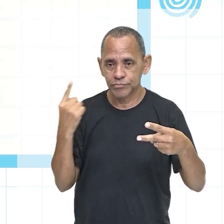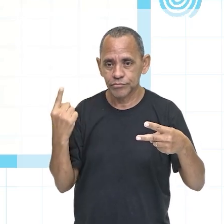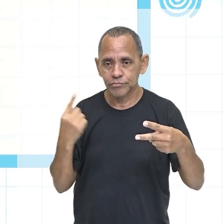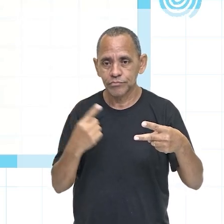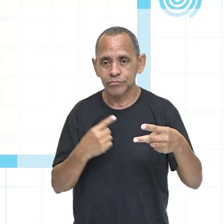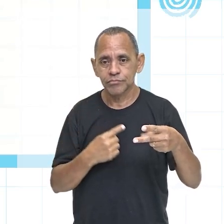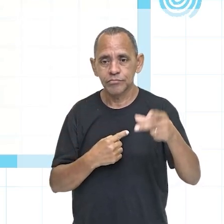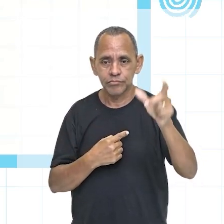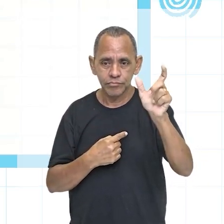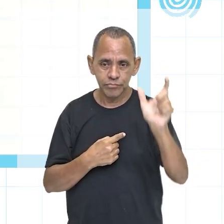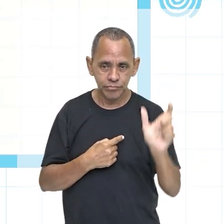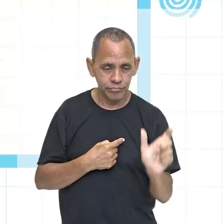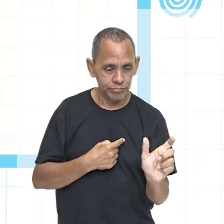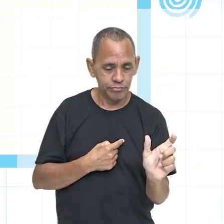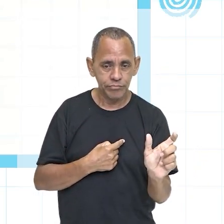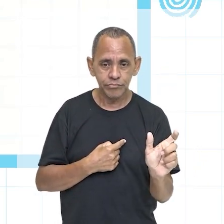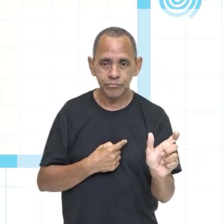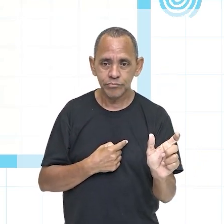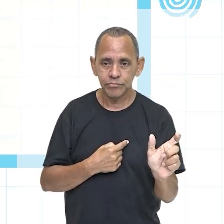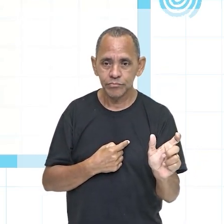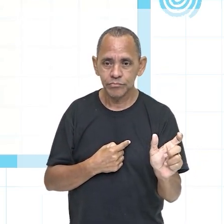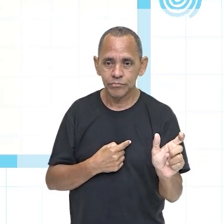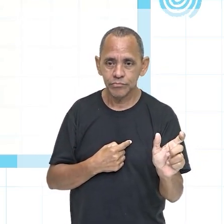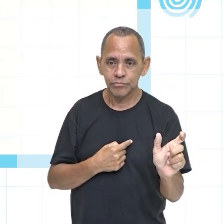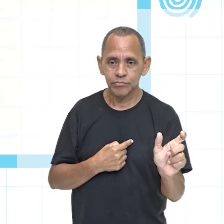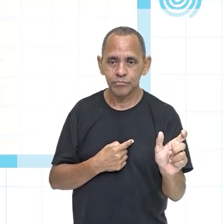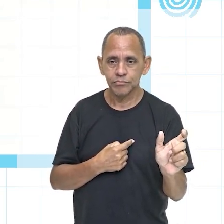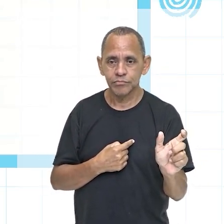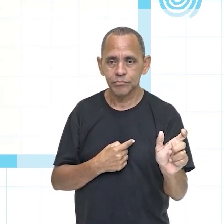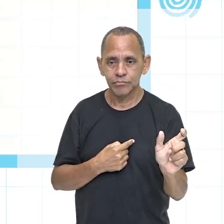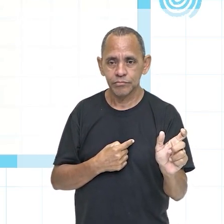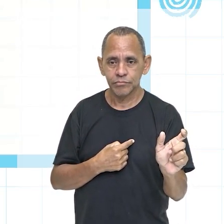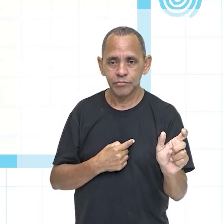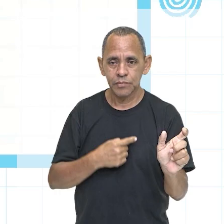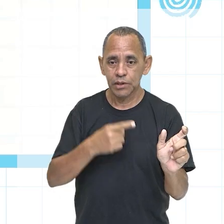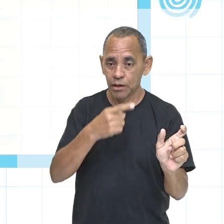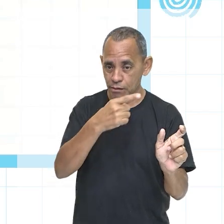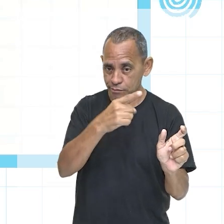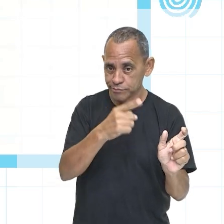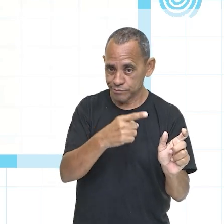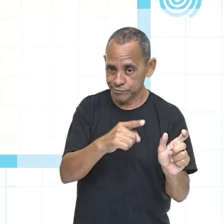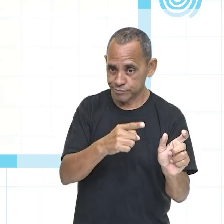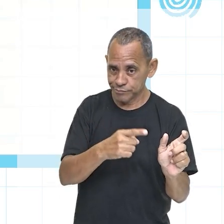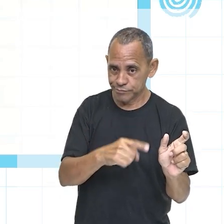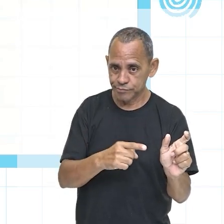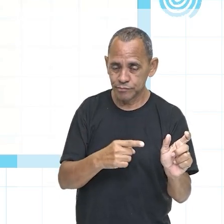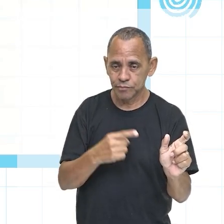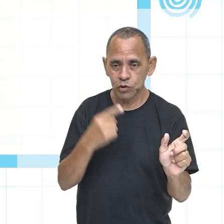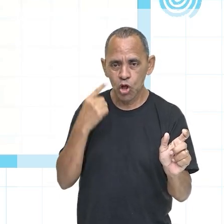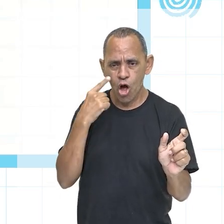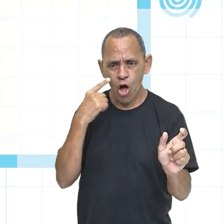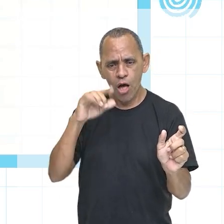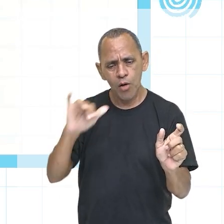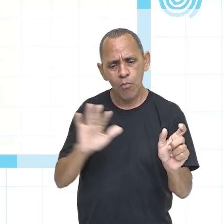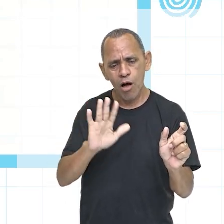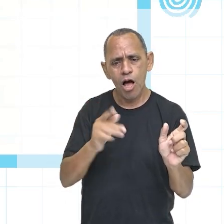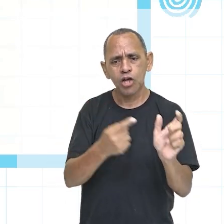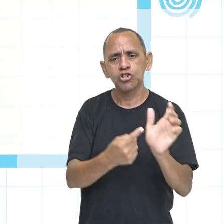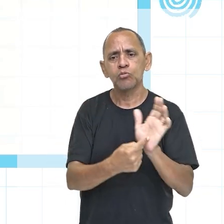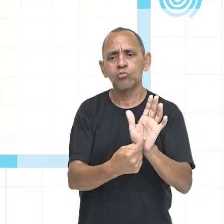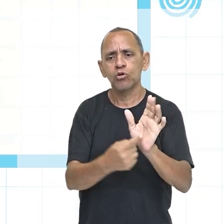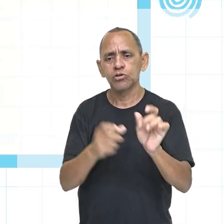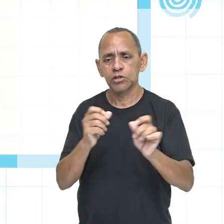outra palavra de adição é a palavra also. Also. E finalizando também, uma outra palavra